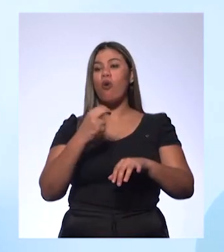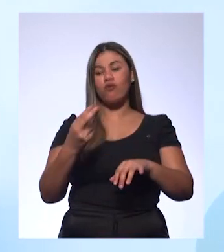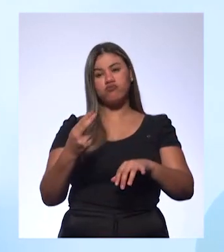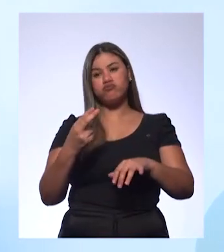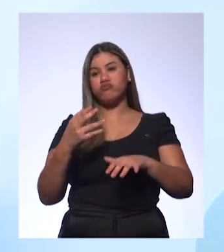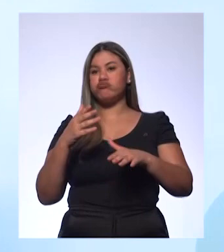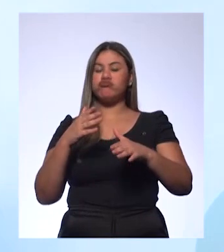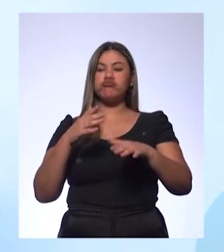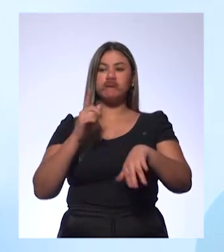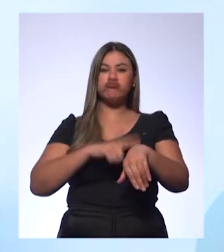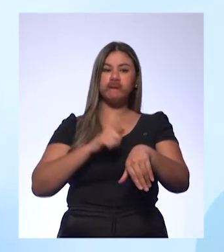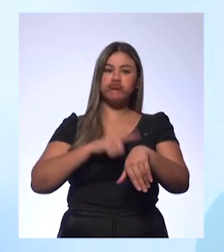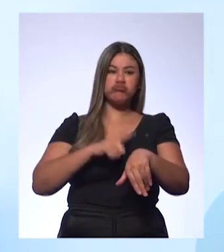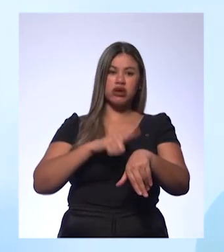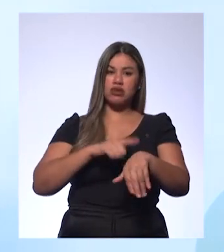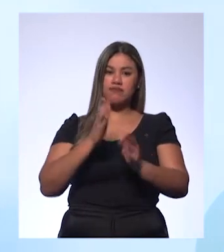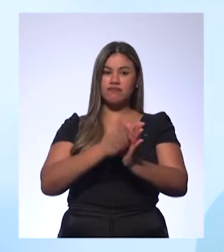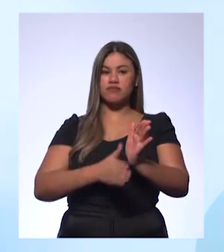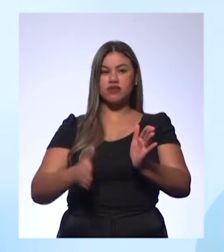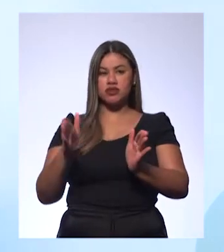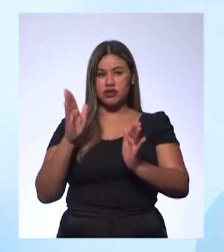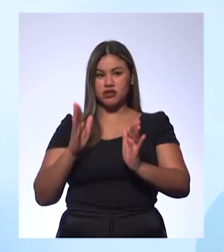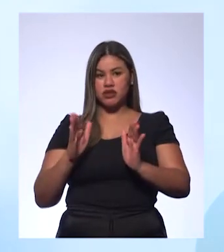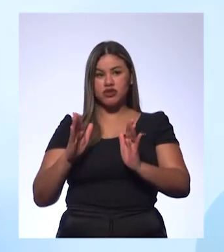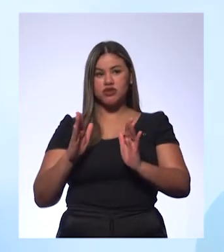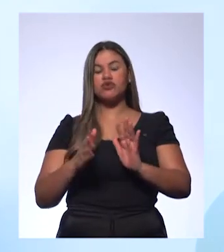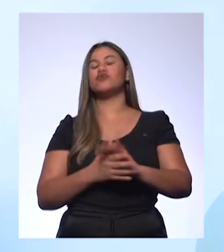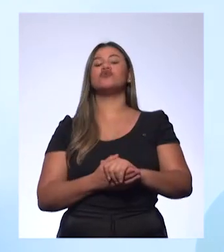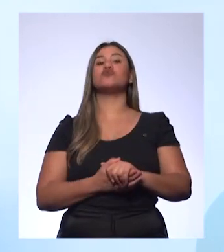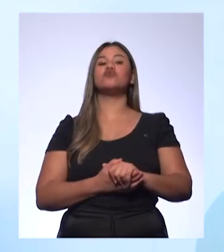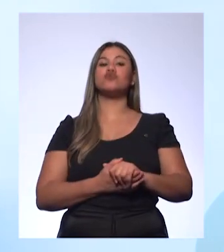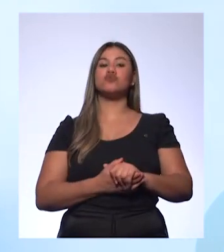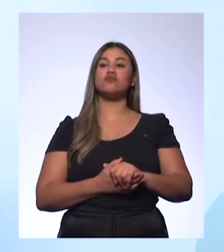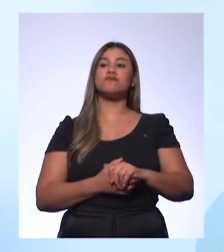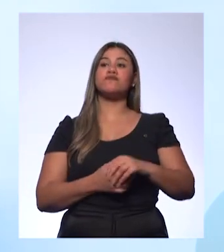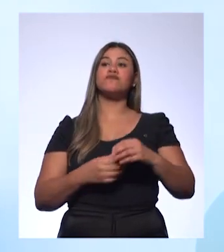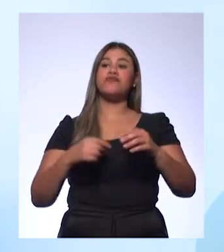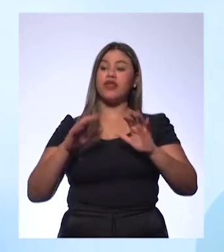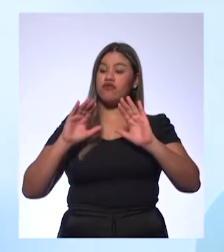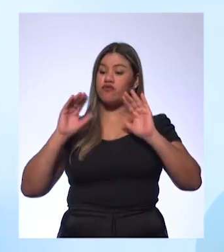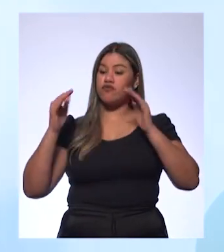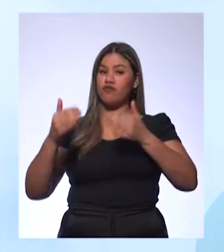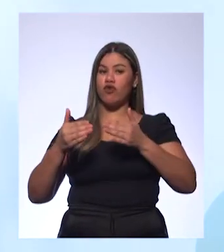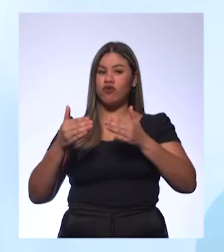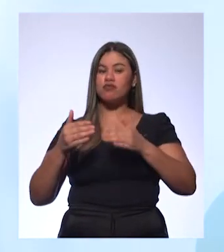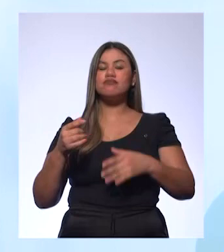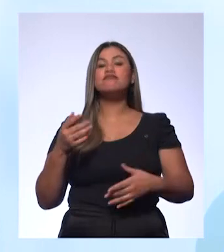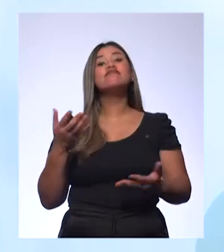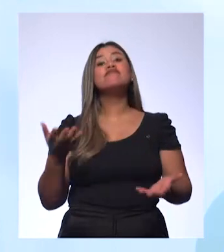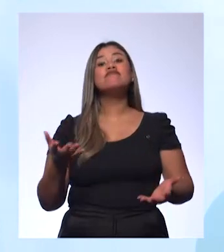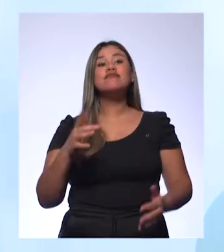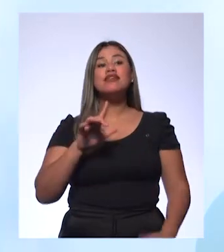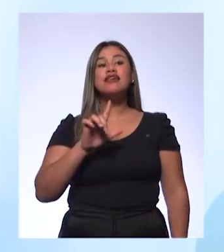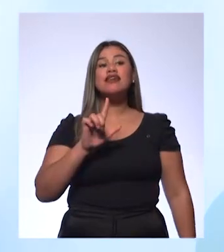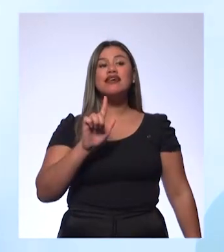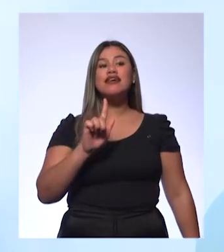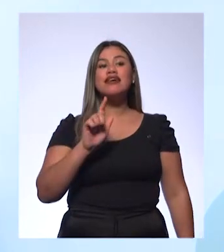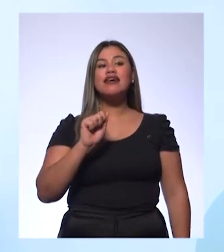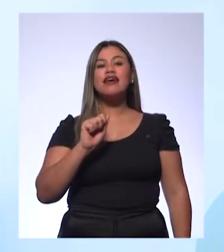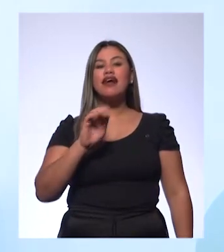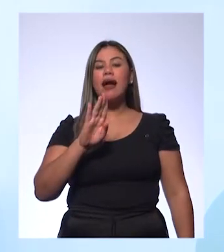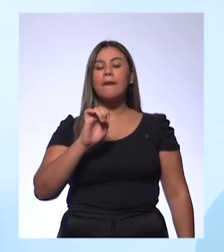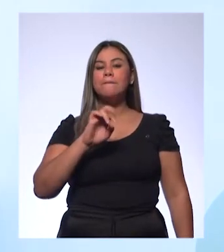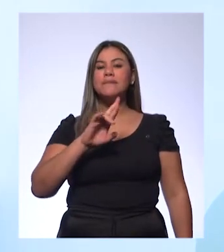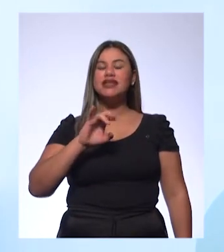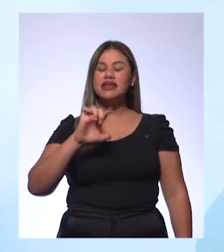isso. Então, é uma ideia da aluna, eu vou achar o nome dela para depois te passar. E aí, você topa, Gabriela, fazer